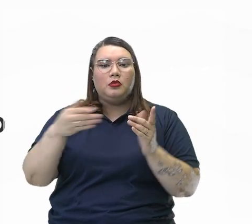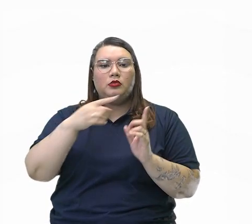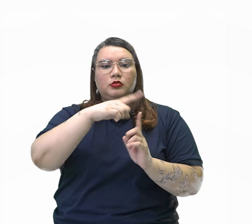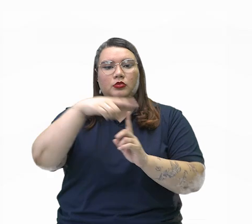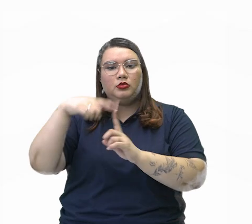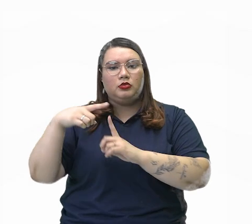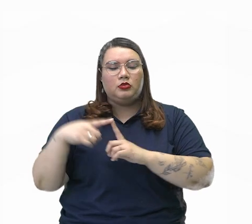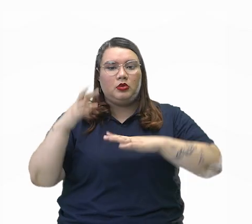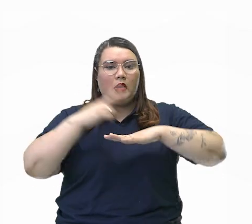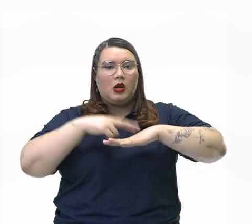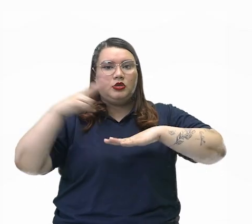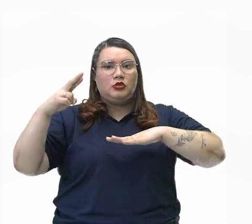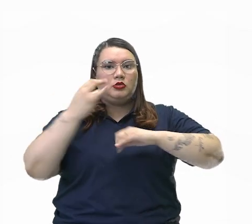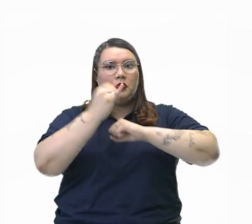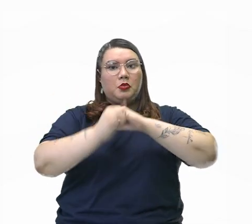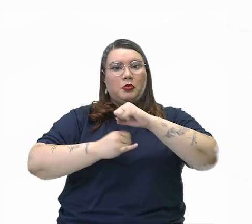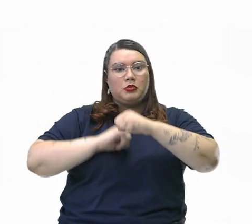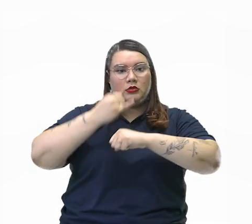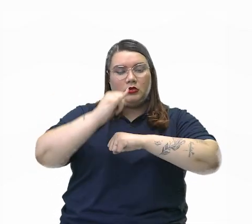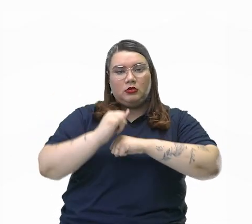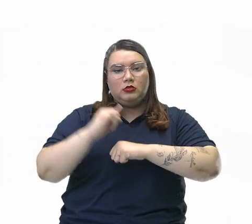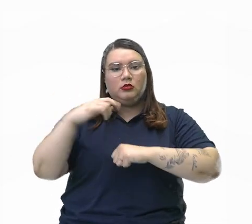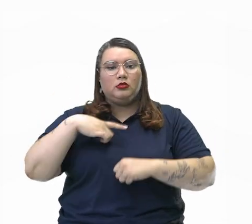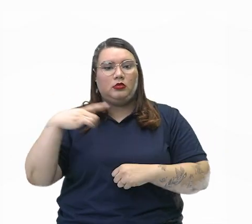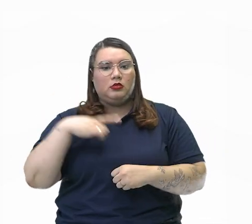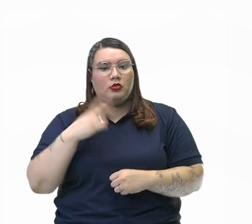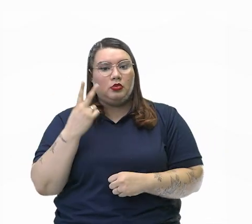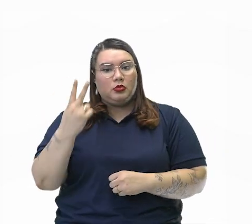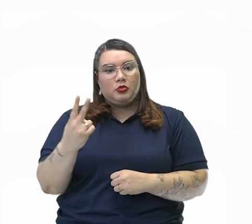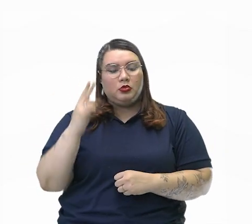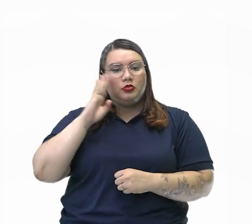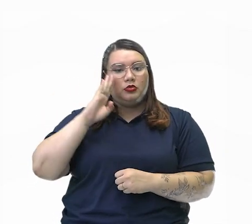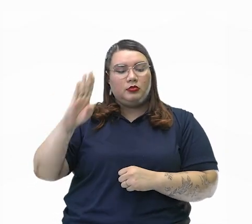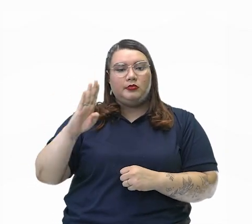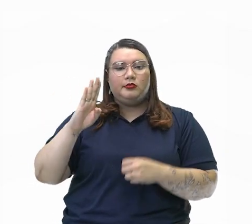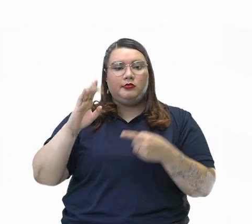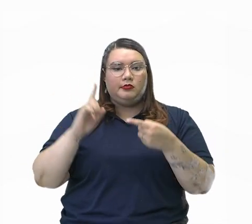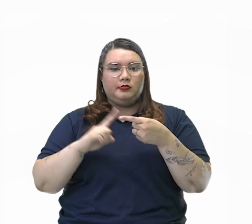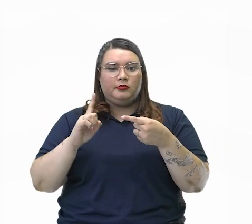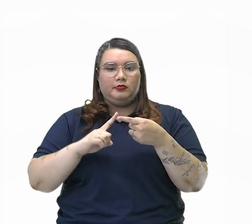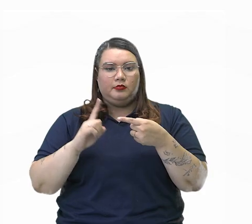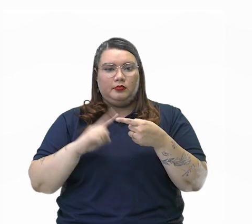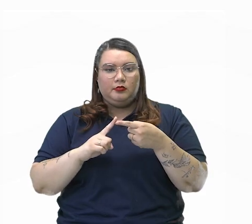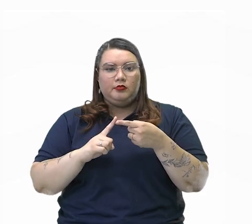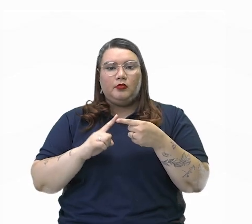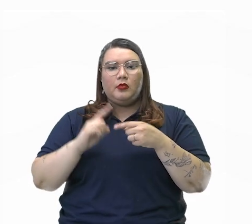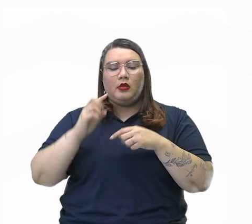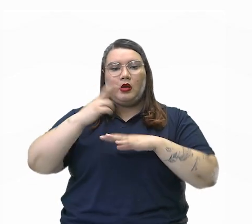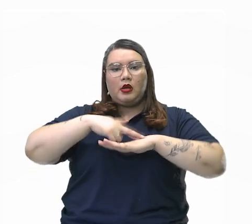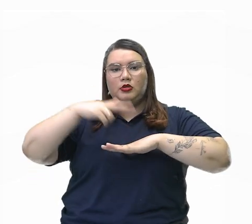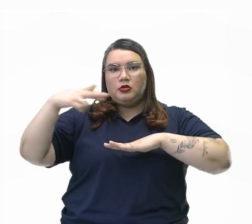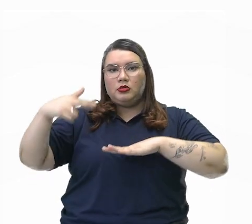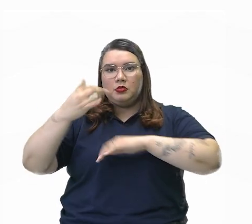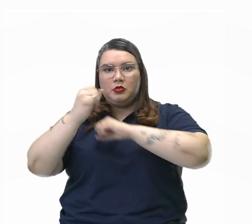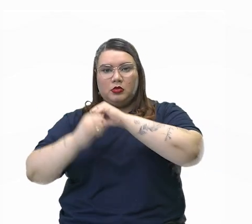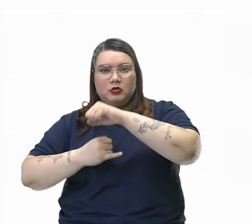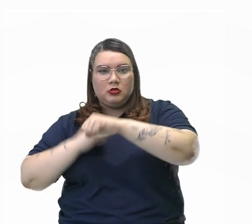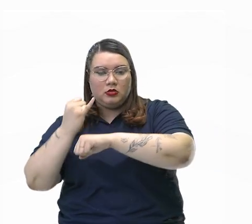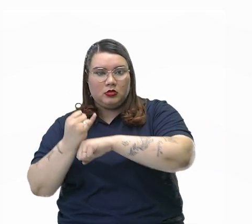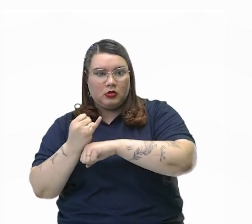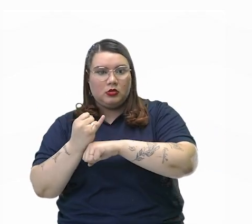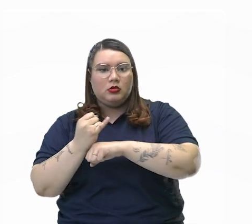de radiação ionizante. Vejam que existem dois tipos, a radiação ionizante e a